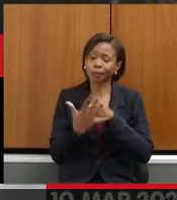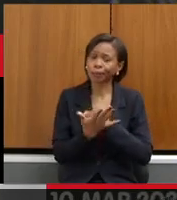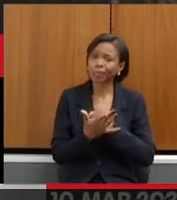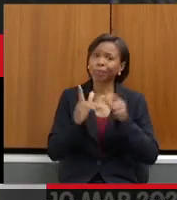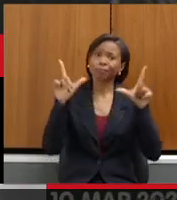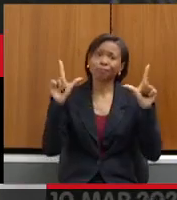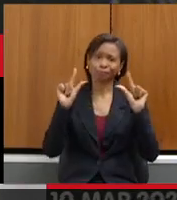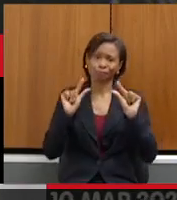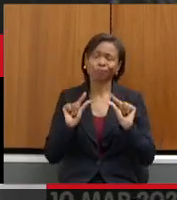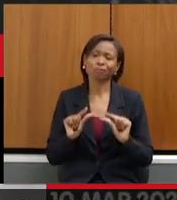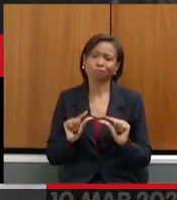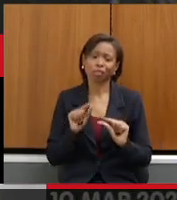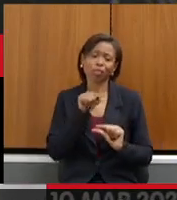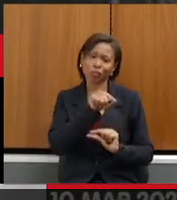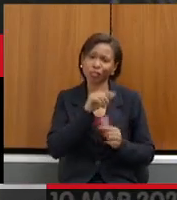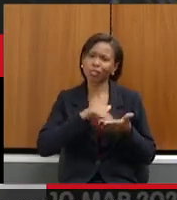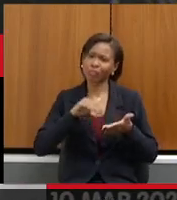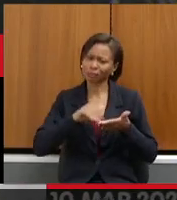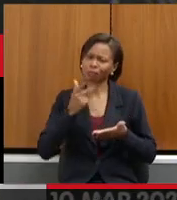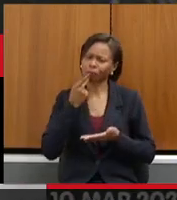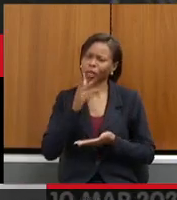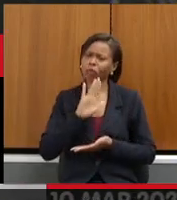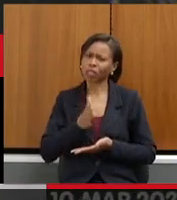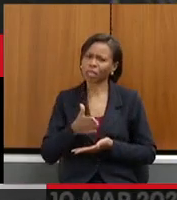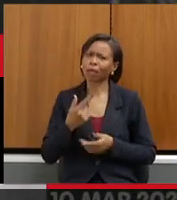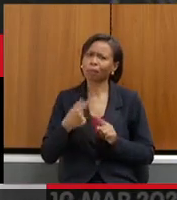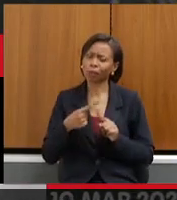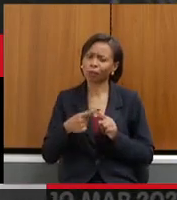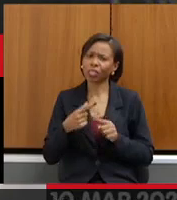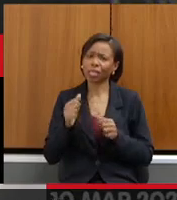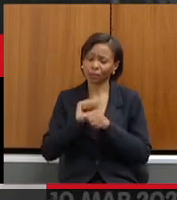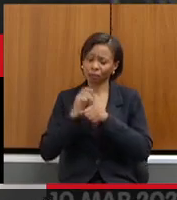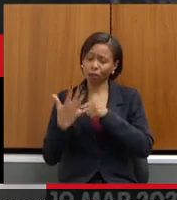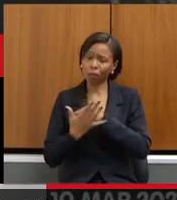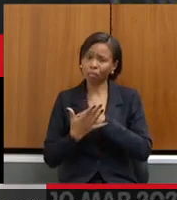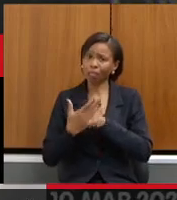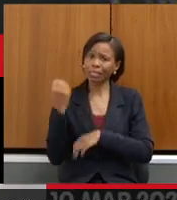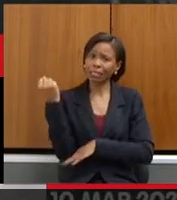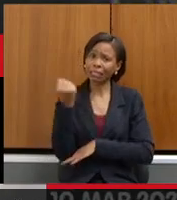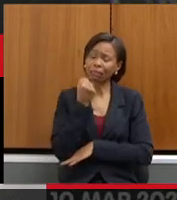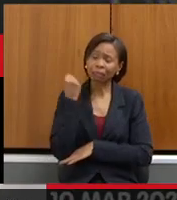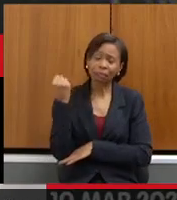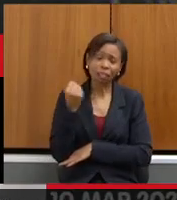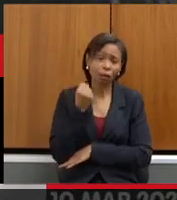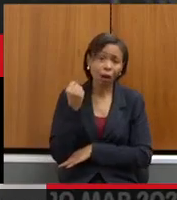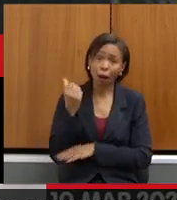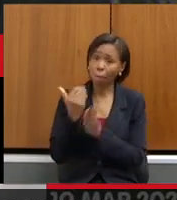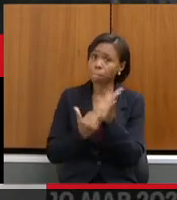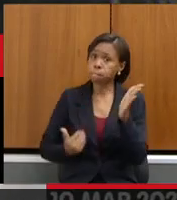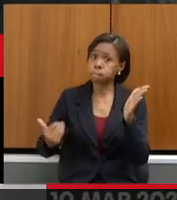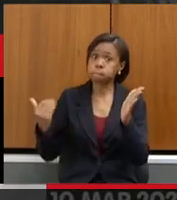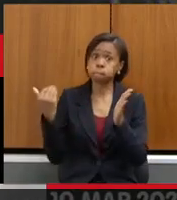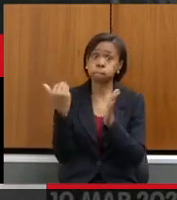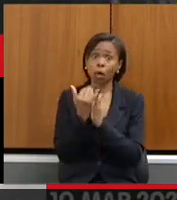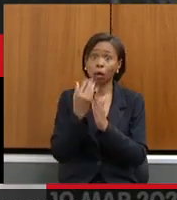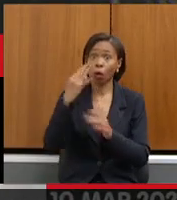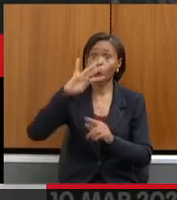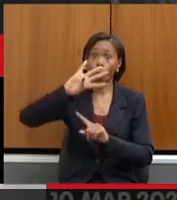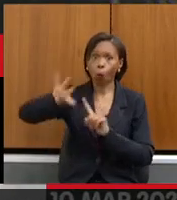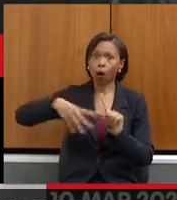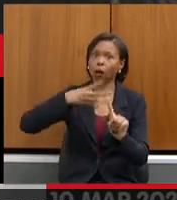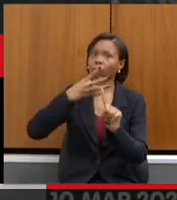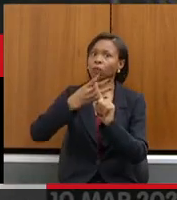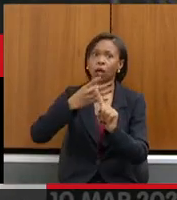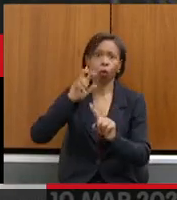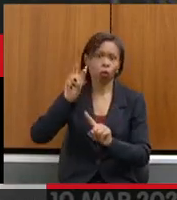pandemia que o senhor colocou muito bem ela está agravante está para aumentar 4 vezes ou